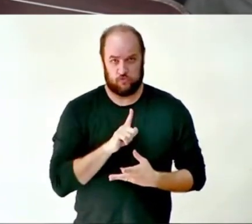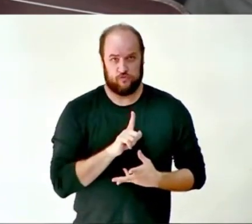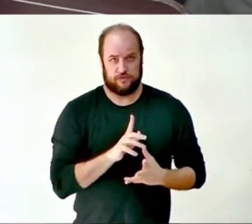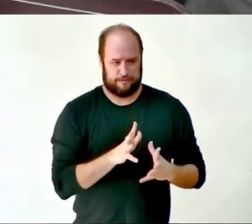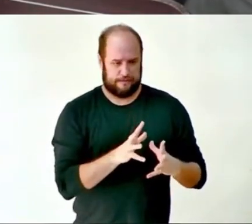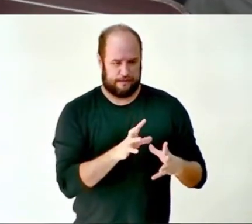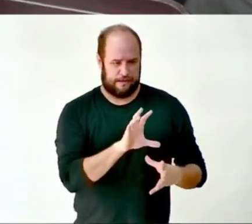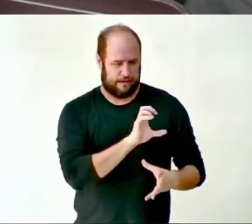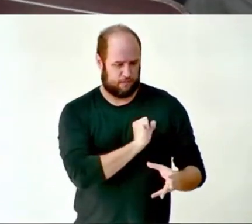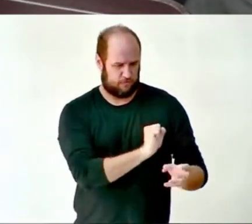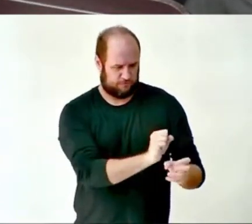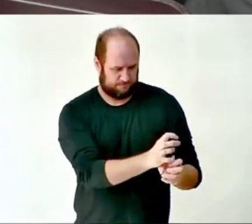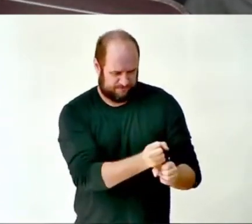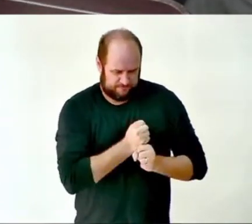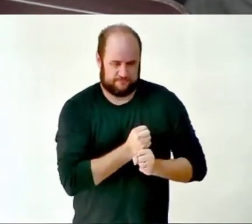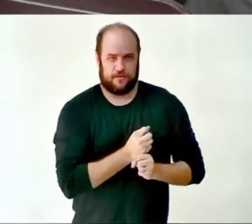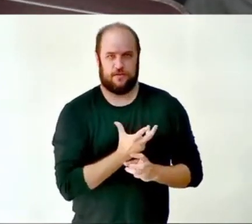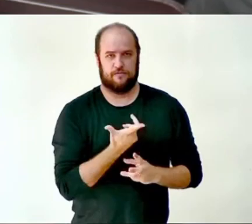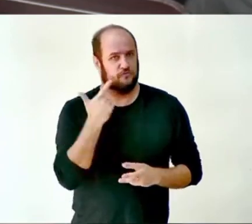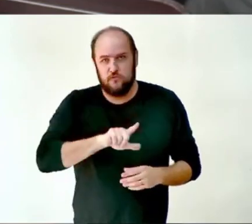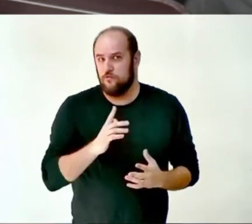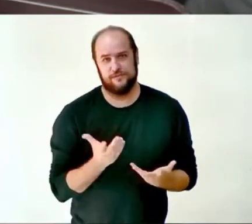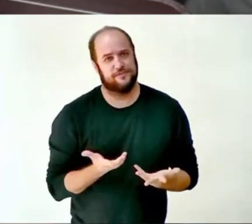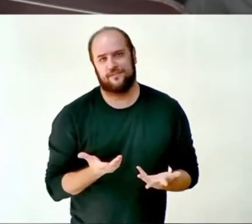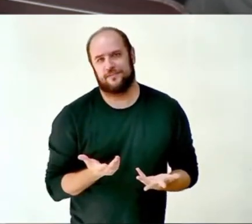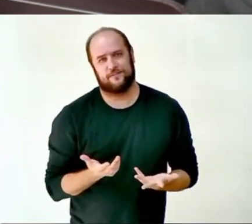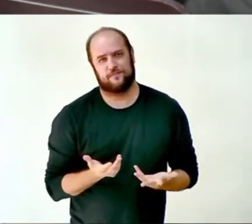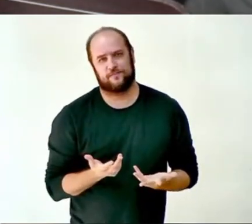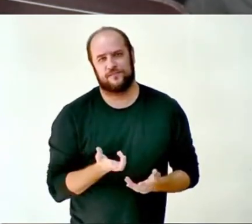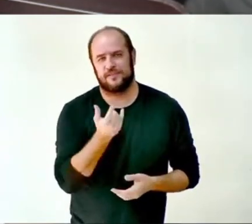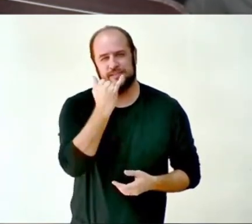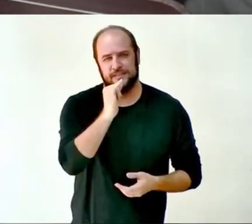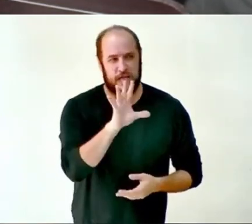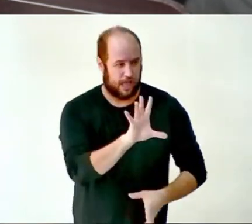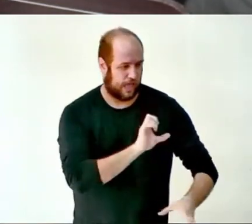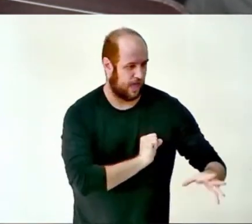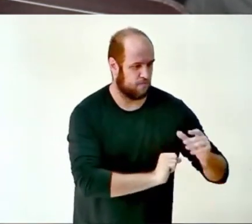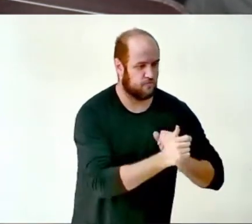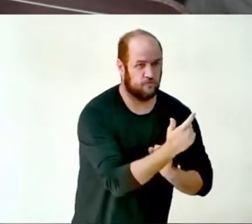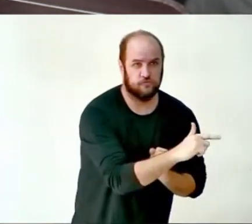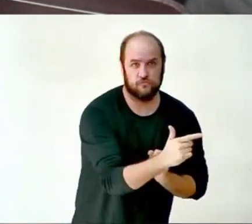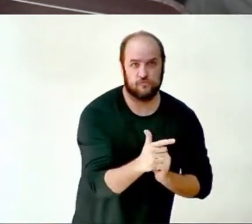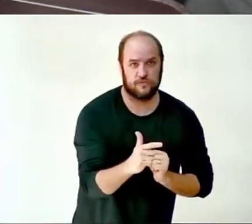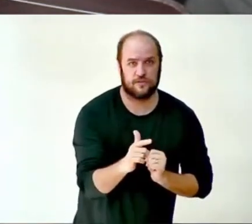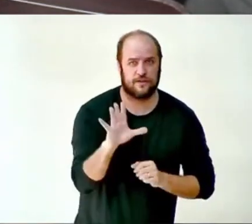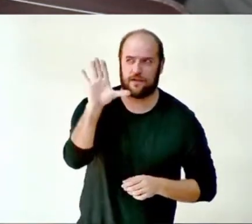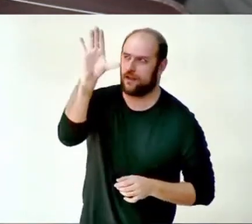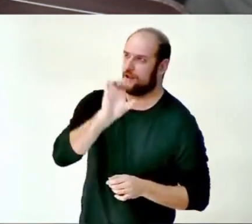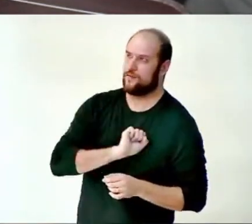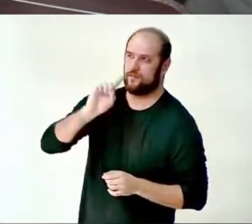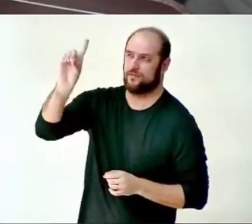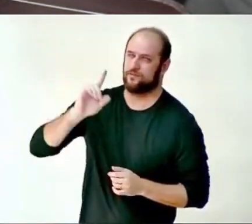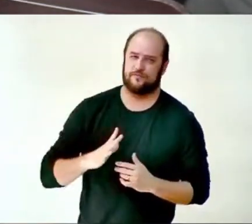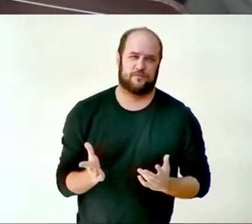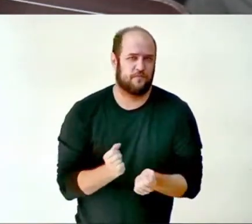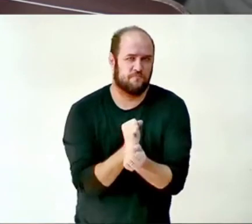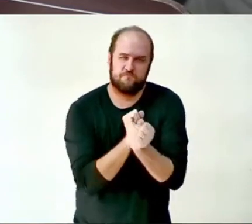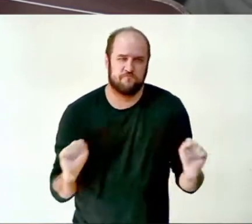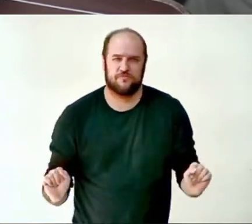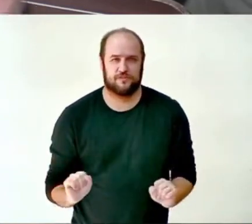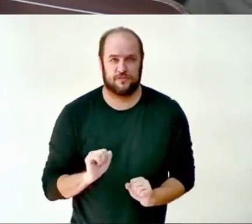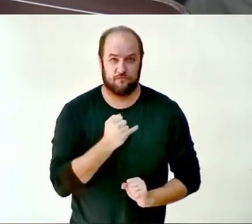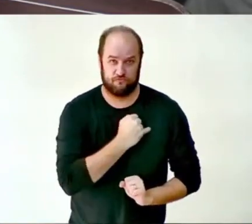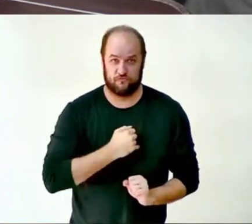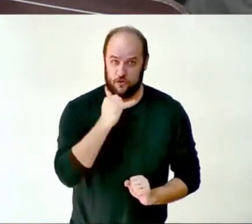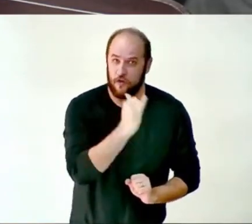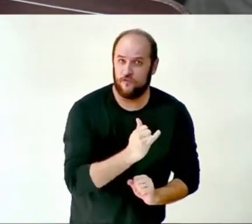não ama o próximo, João disse, também não ama a Deus. Eu amo o reverendo, eu só não amo o próximo. Mas Deus eu amo, amo,